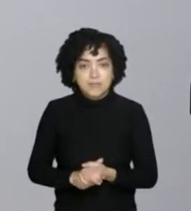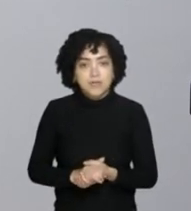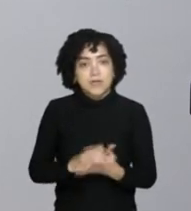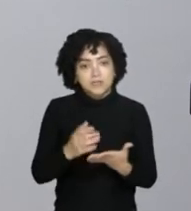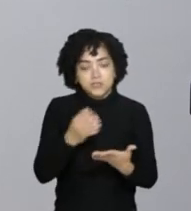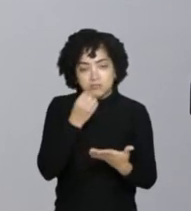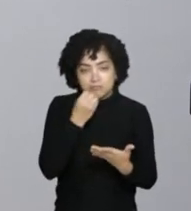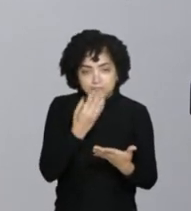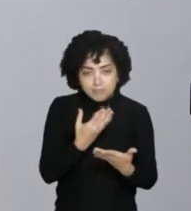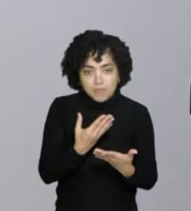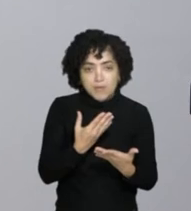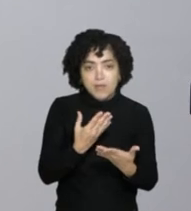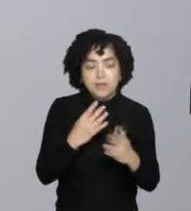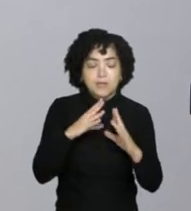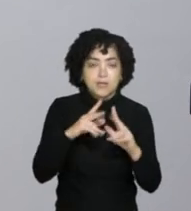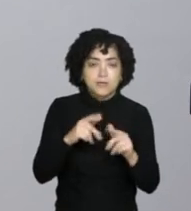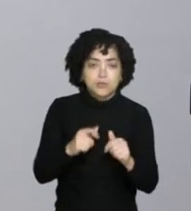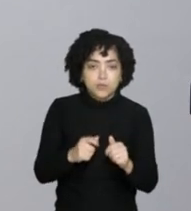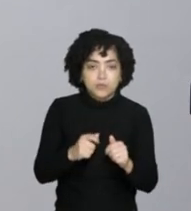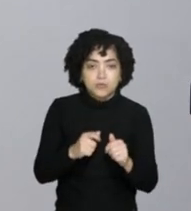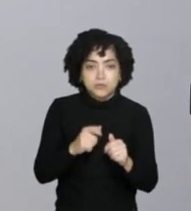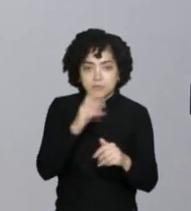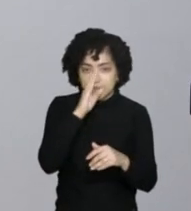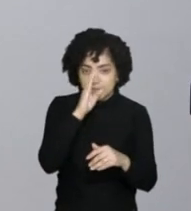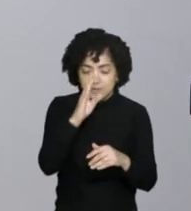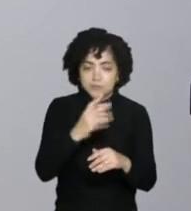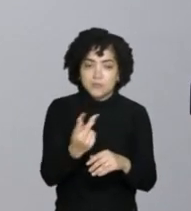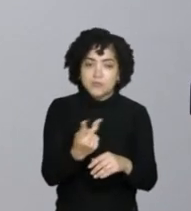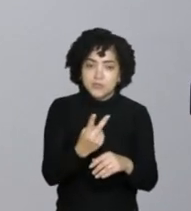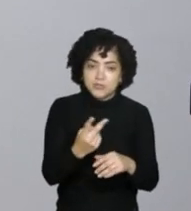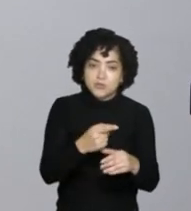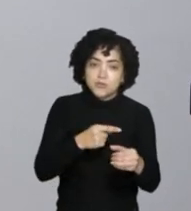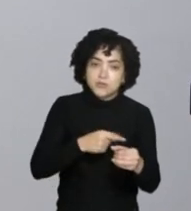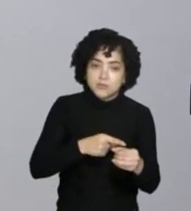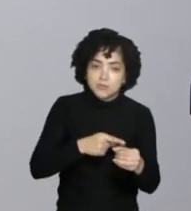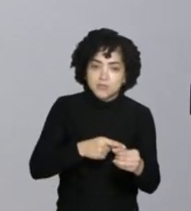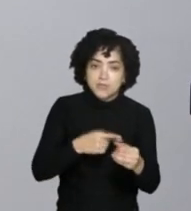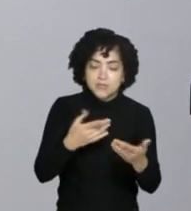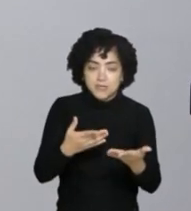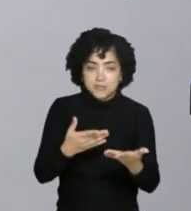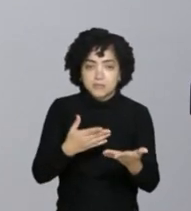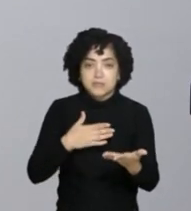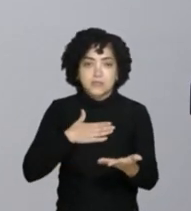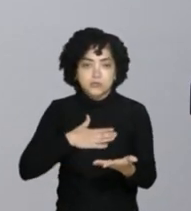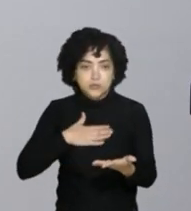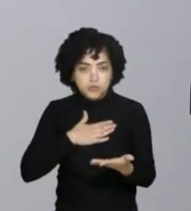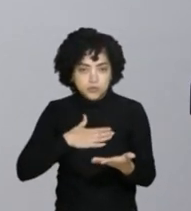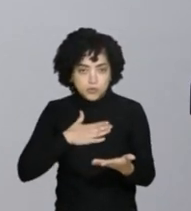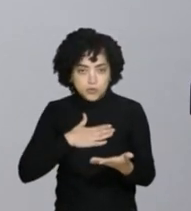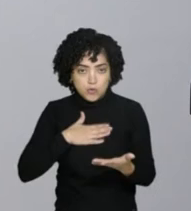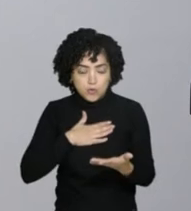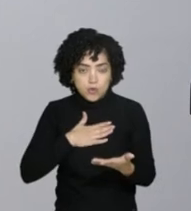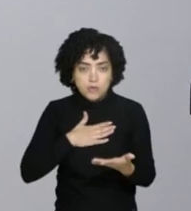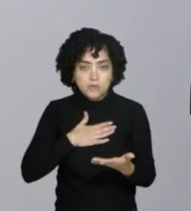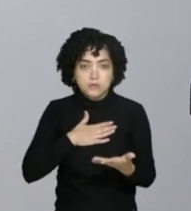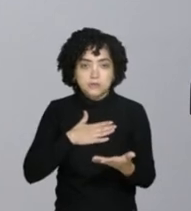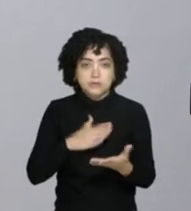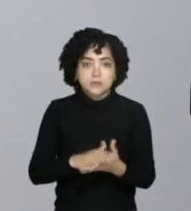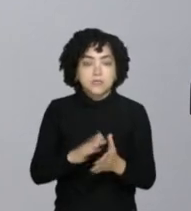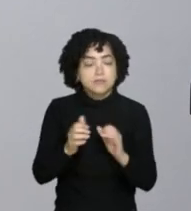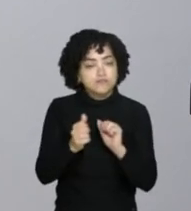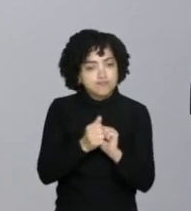todos, especialmente Guabiruba e Botuverá. São dois municípios que a gente tem a convivência, desde novo, sempre